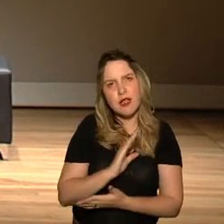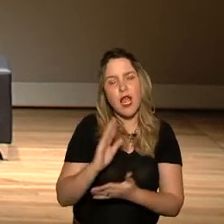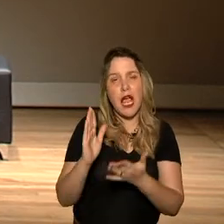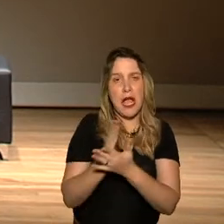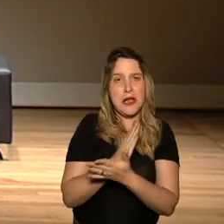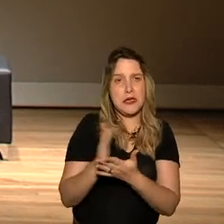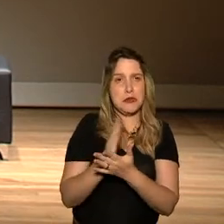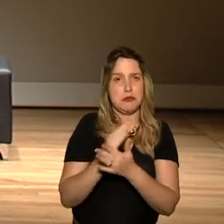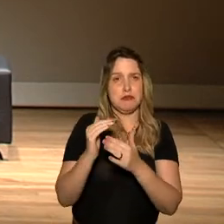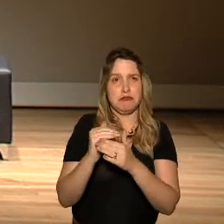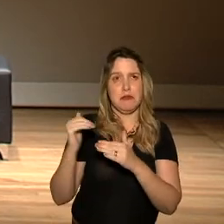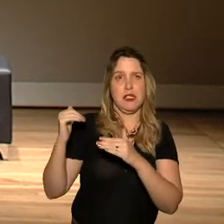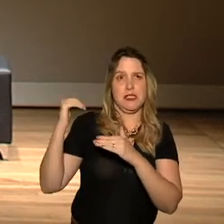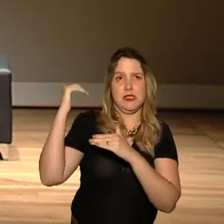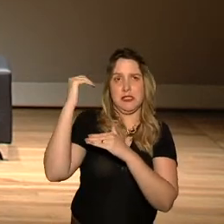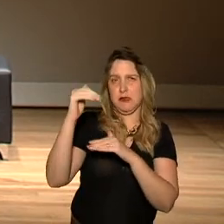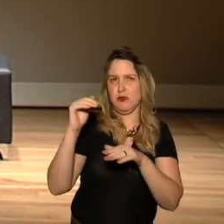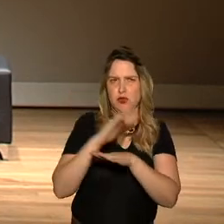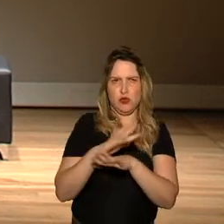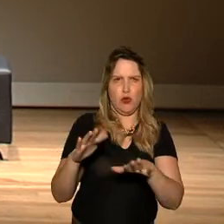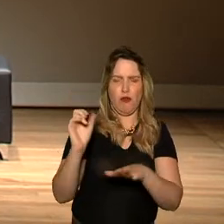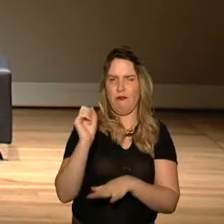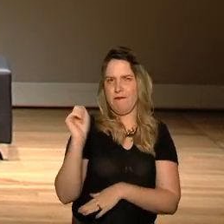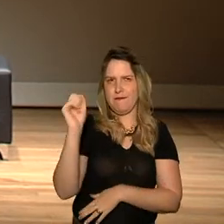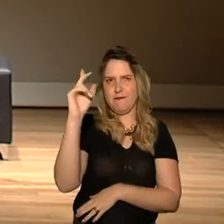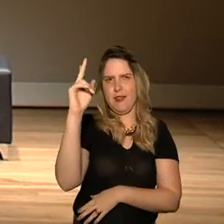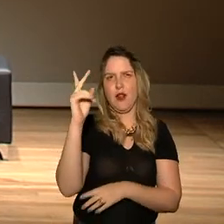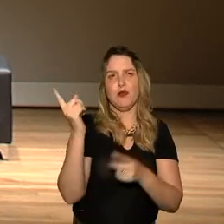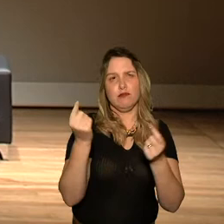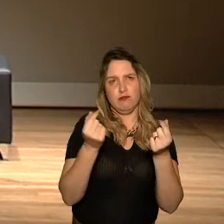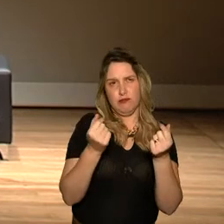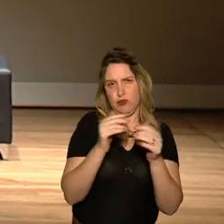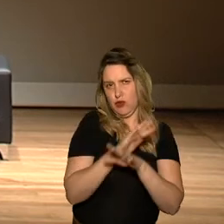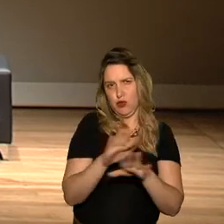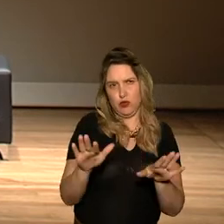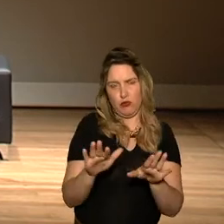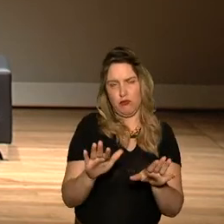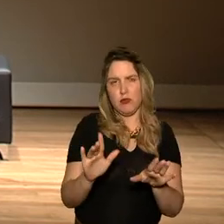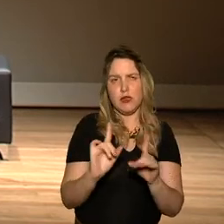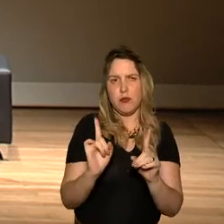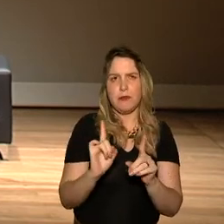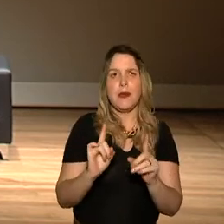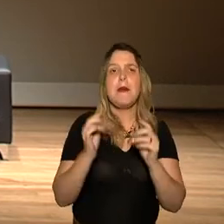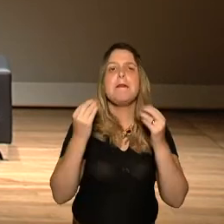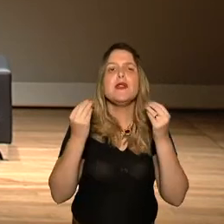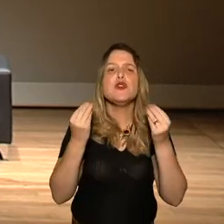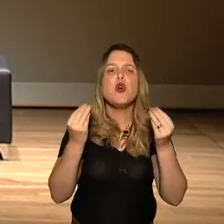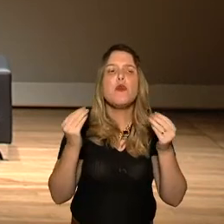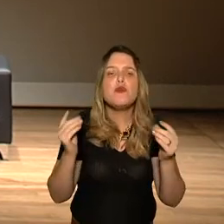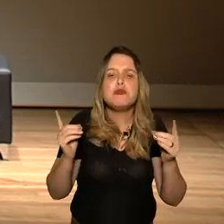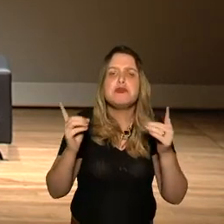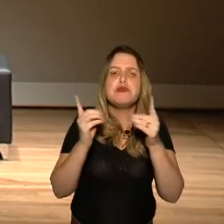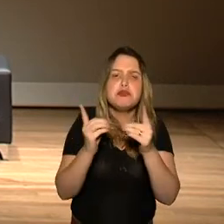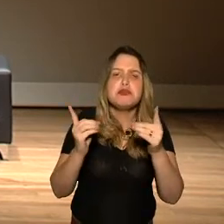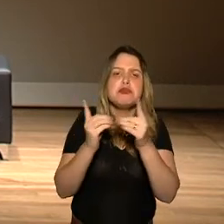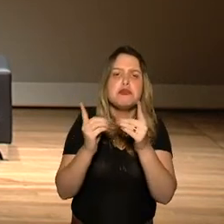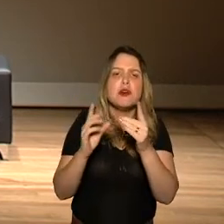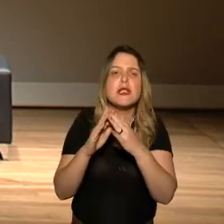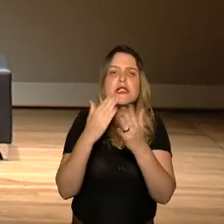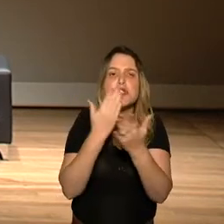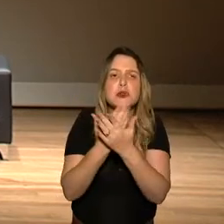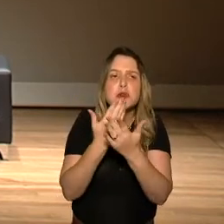uma questão só de valor né do poder econômico E como que aproxima mais a escola